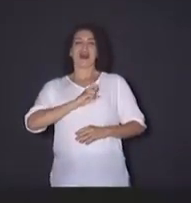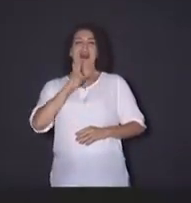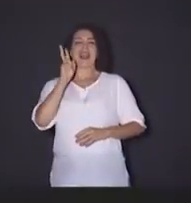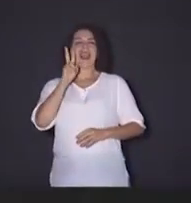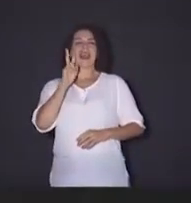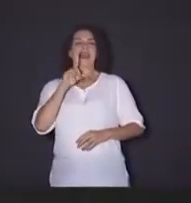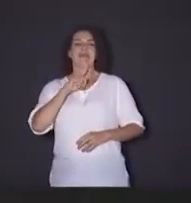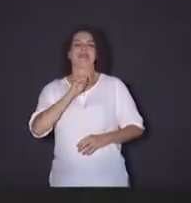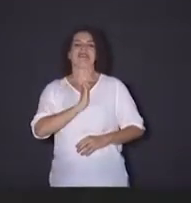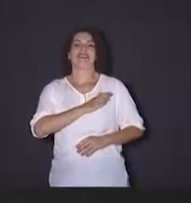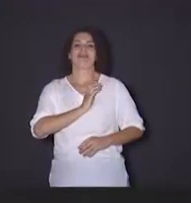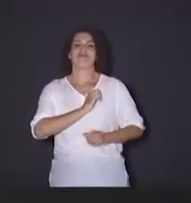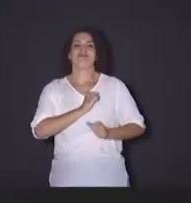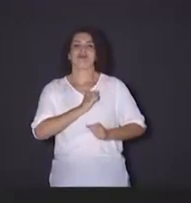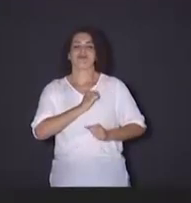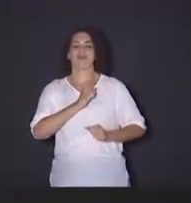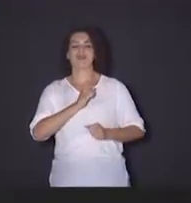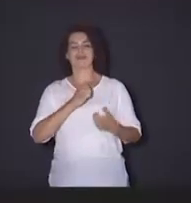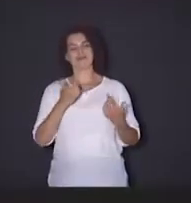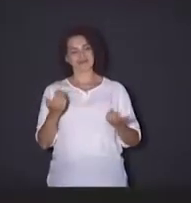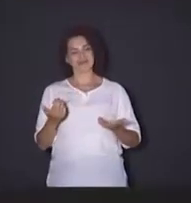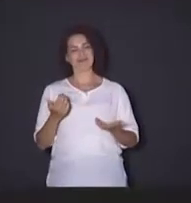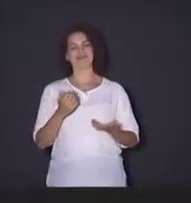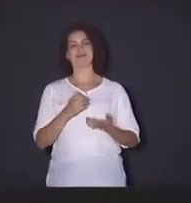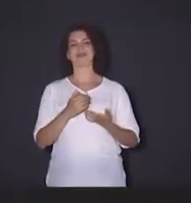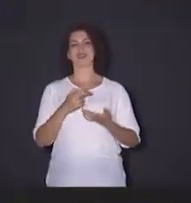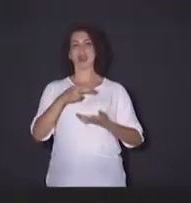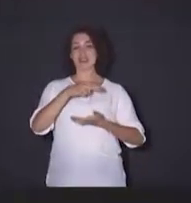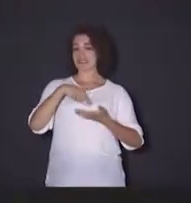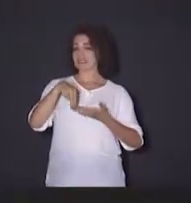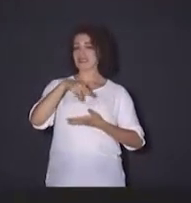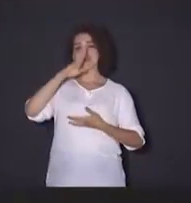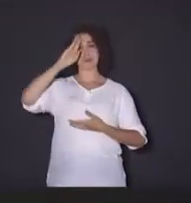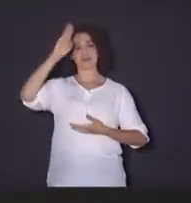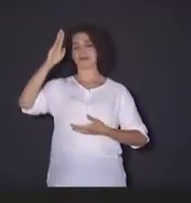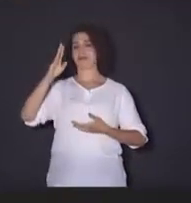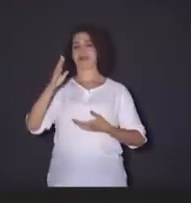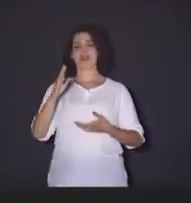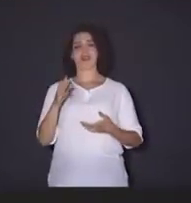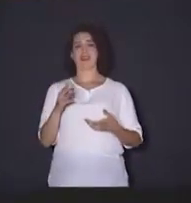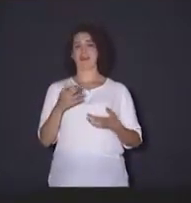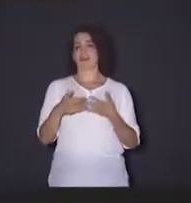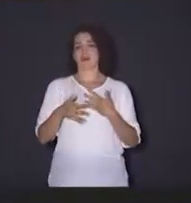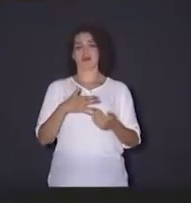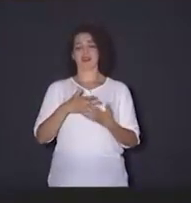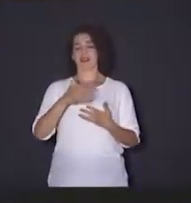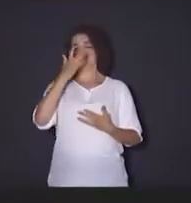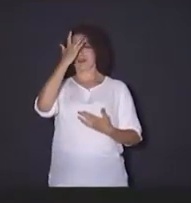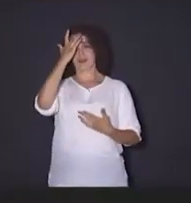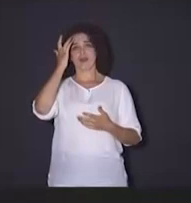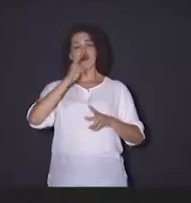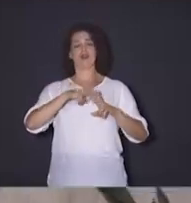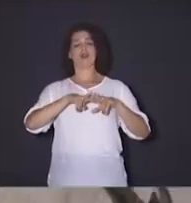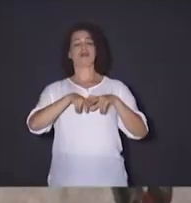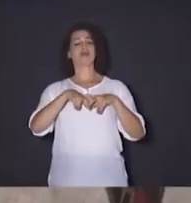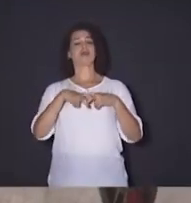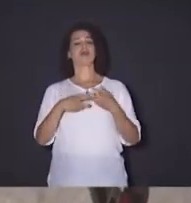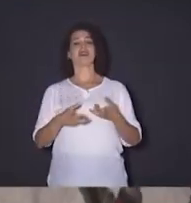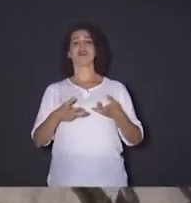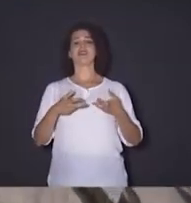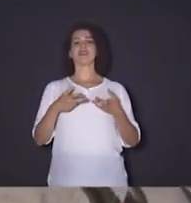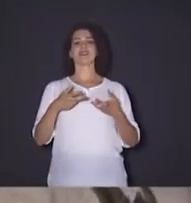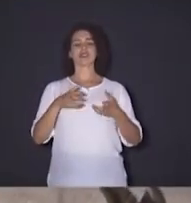que tem coração batendo. Mas o que eu quero dizer é isso, a dança é fundamental como indivíduo mesmo, por causa dessa centralidade